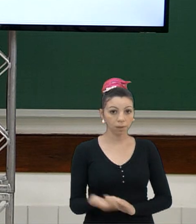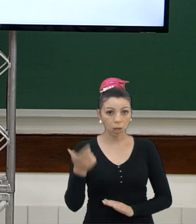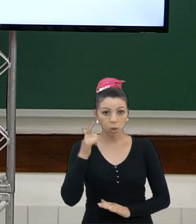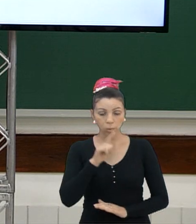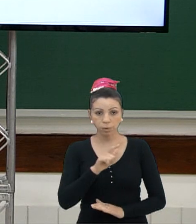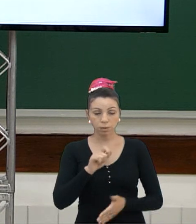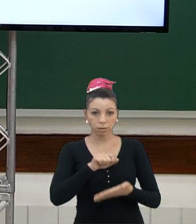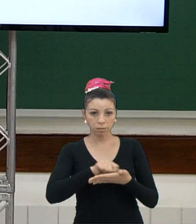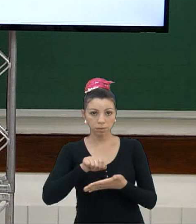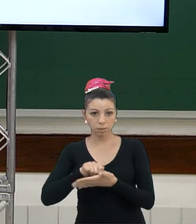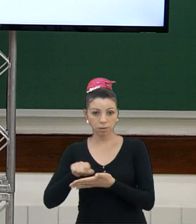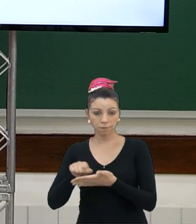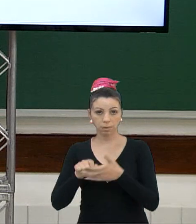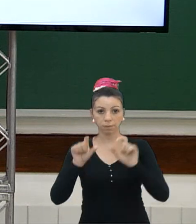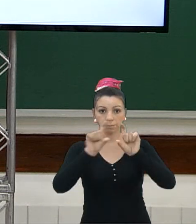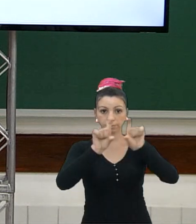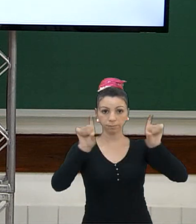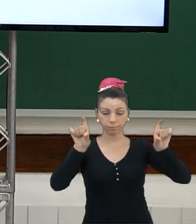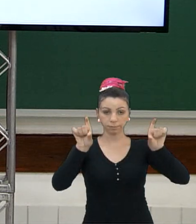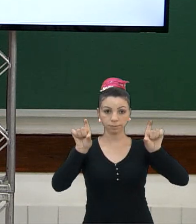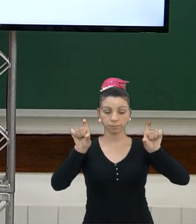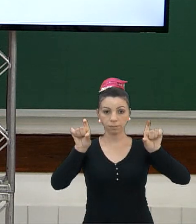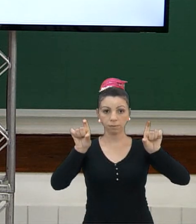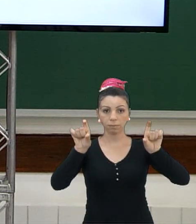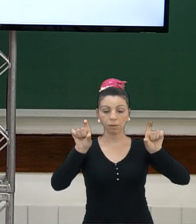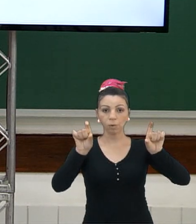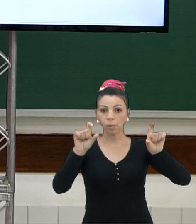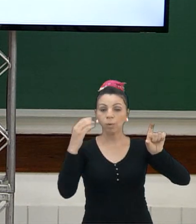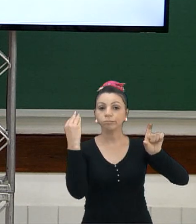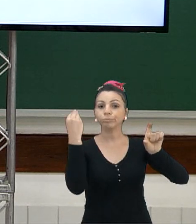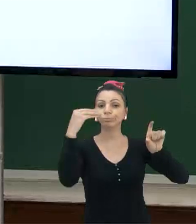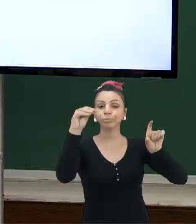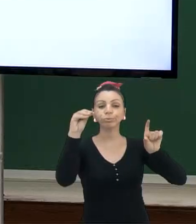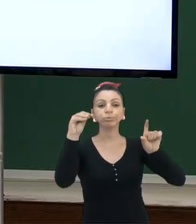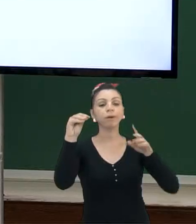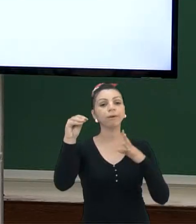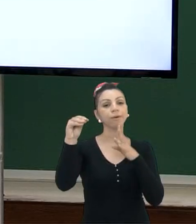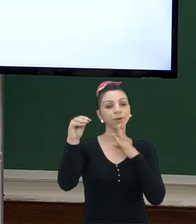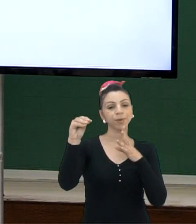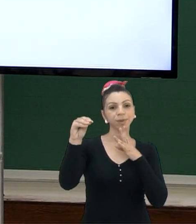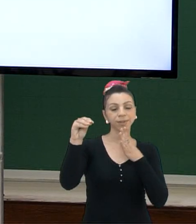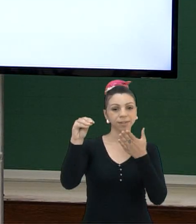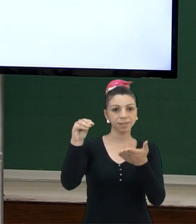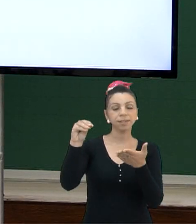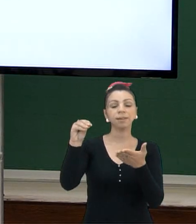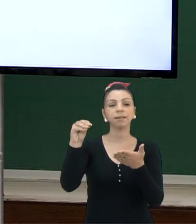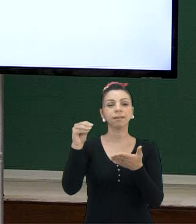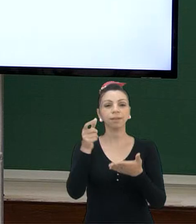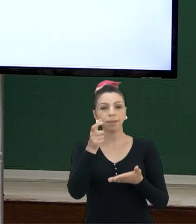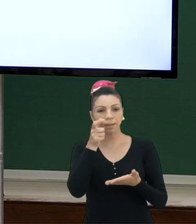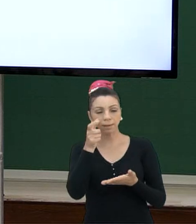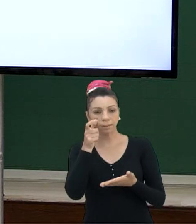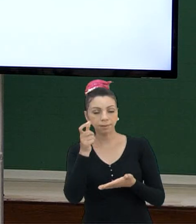Conseguiram escrever o parágrafo de vocês? Colocaram coisas interessantes a serem conhecidas aí na cidade? Lembram que lá nas primeiras